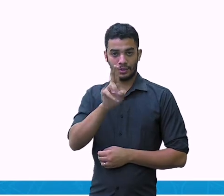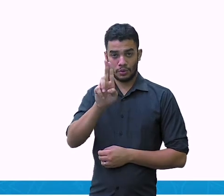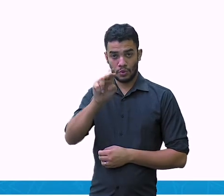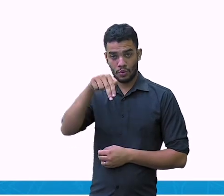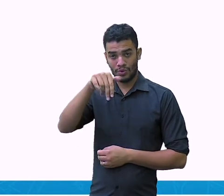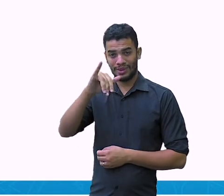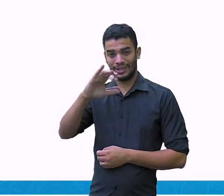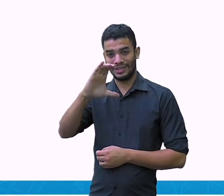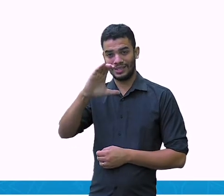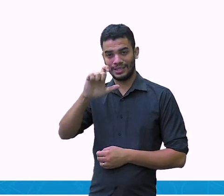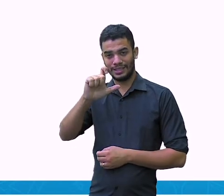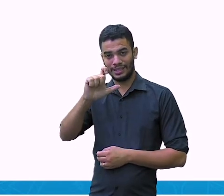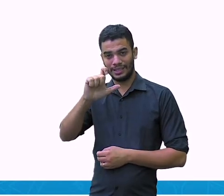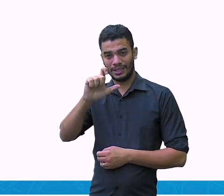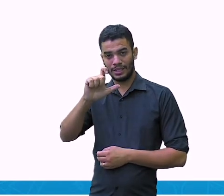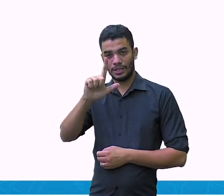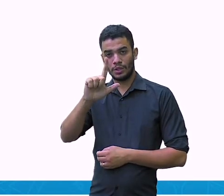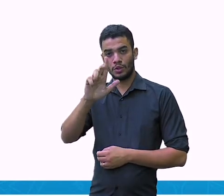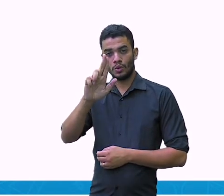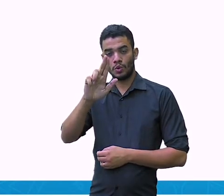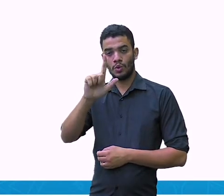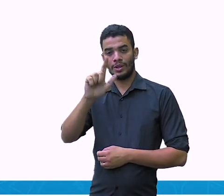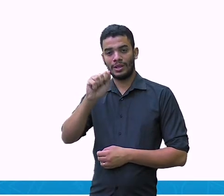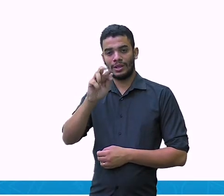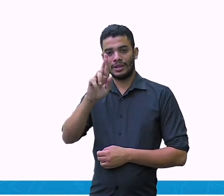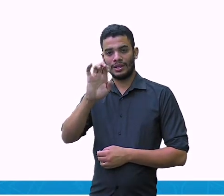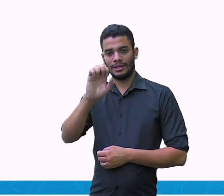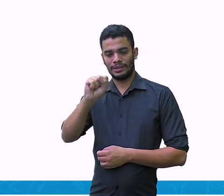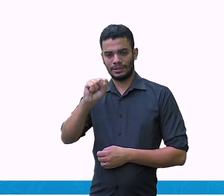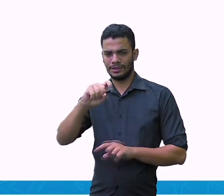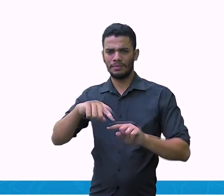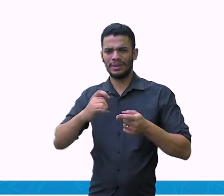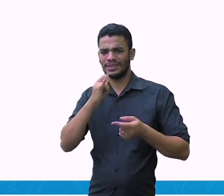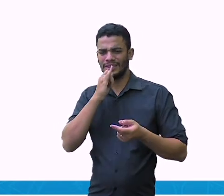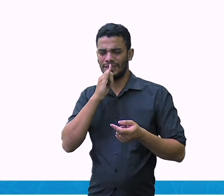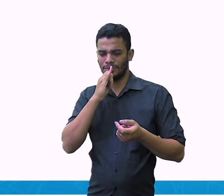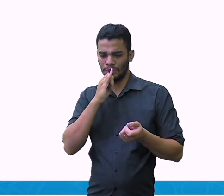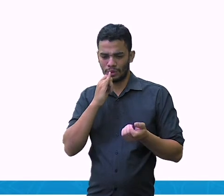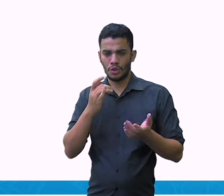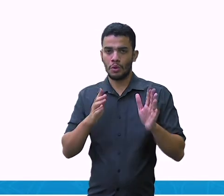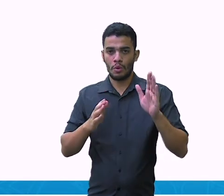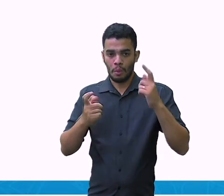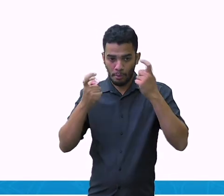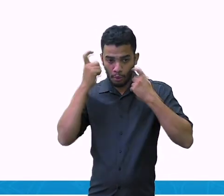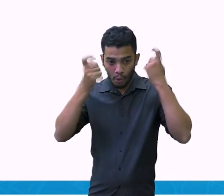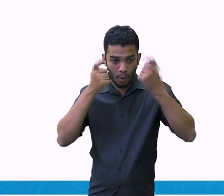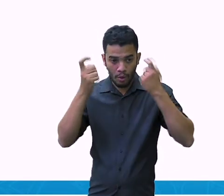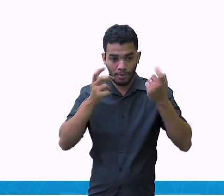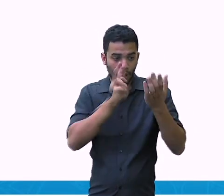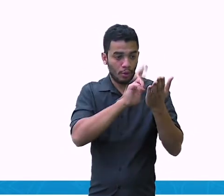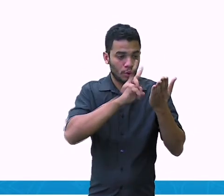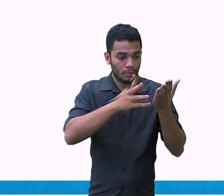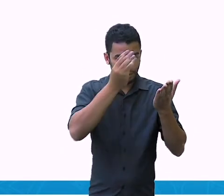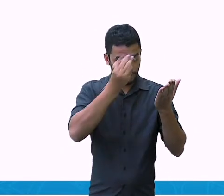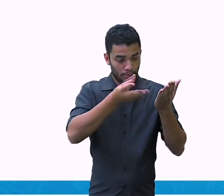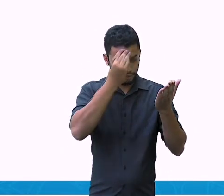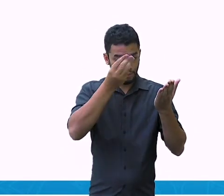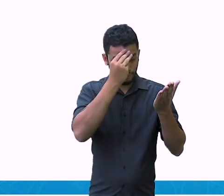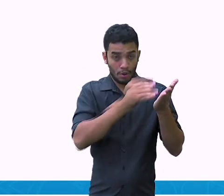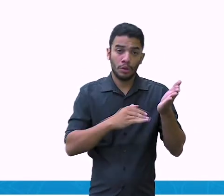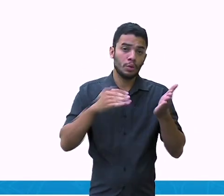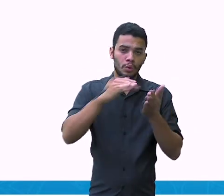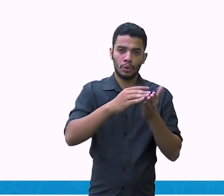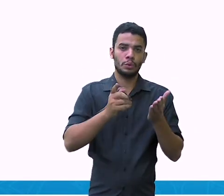você saiba que nem todos os seres vivos têm a mesma quantidade de células. Alguns têm apenas uma